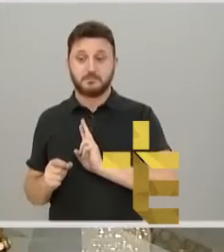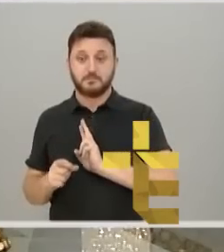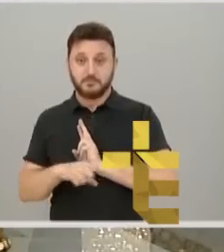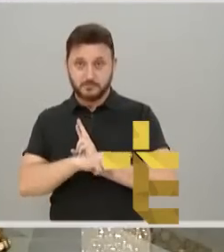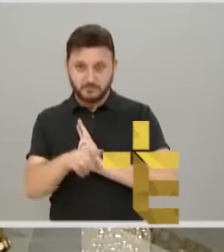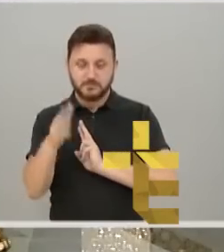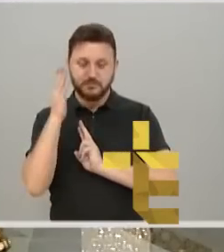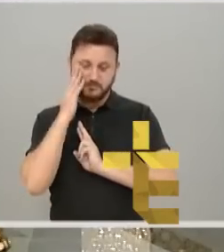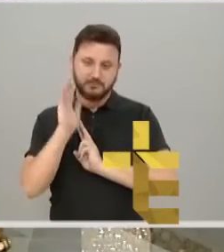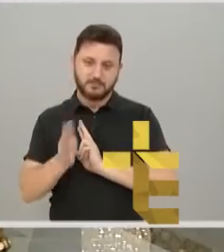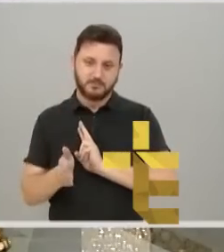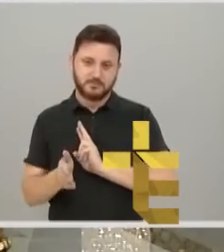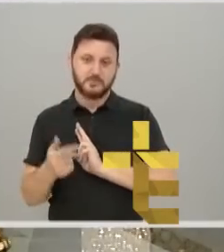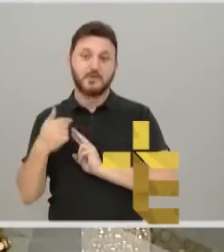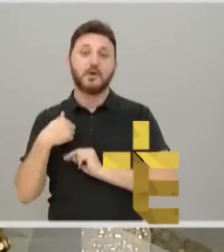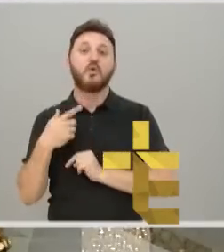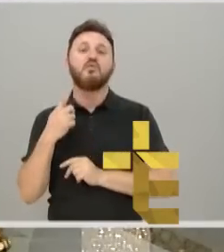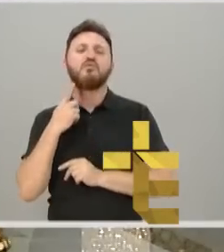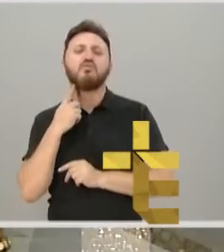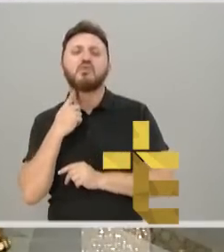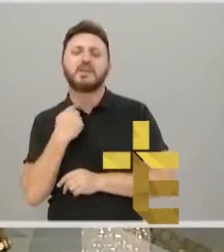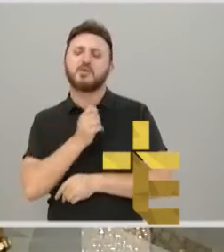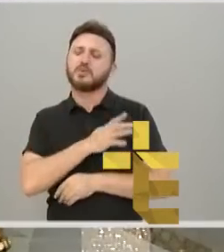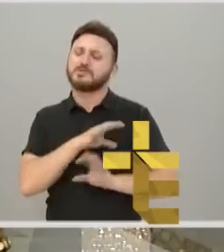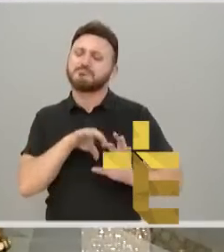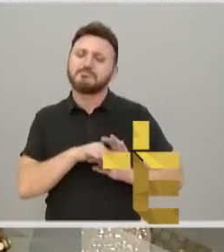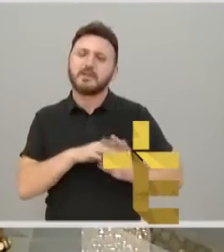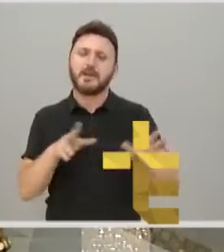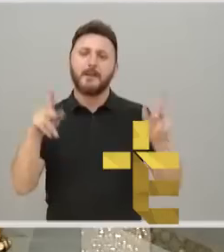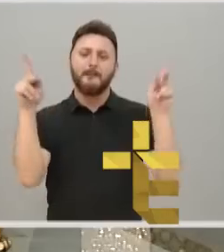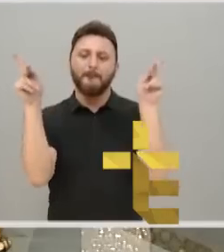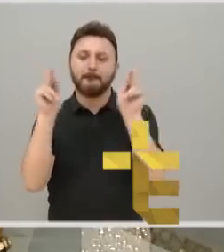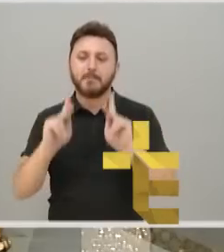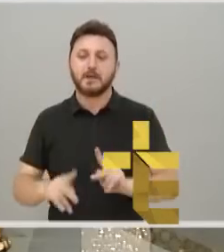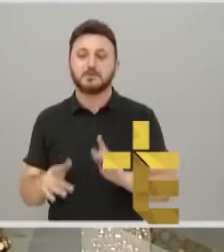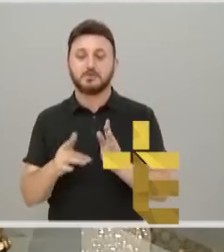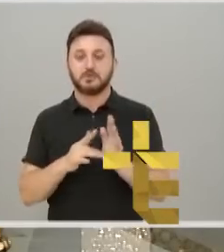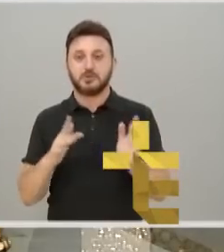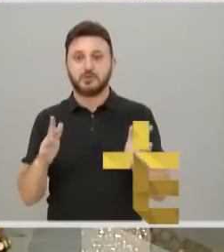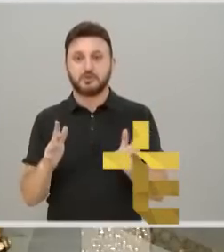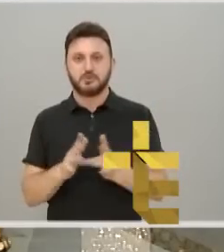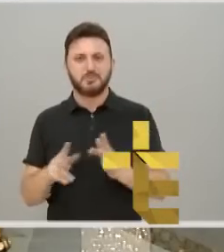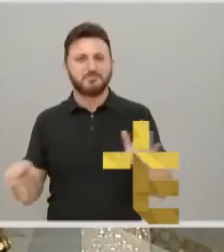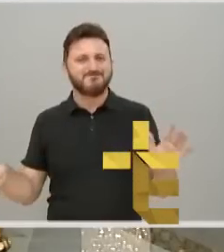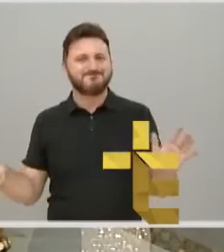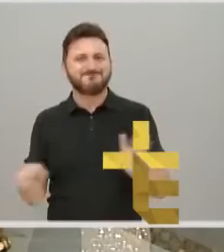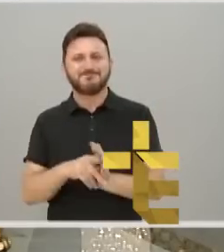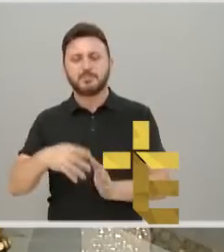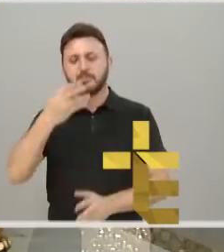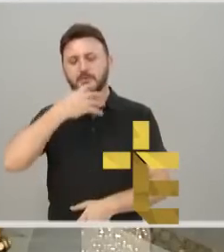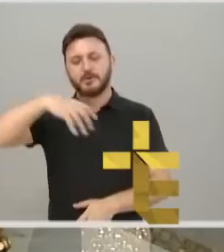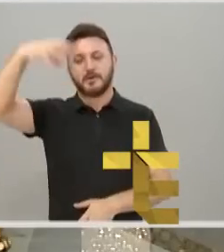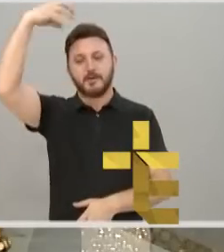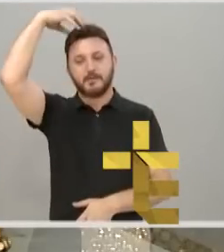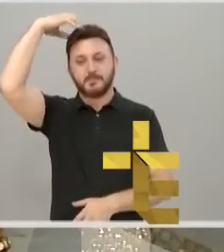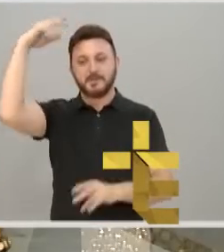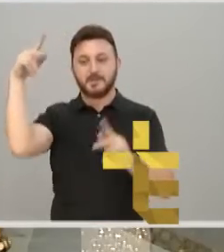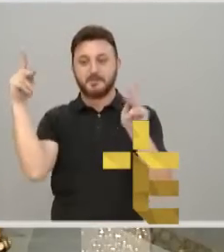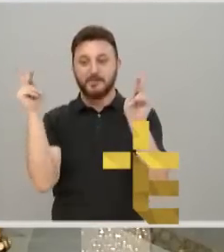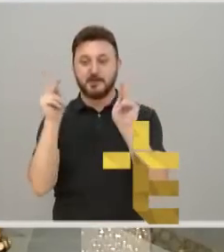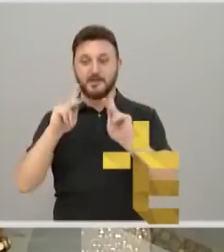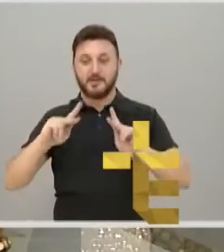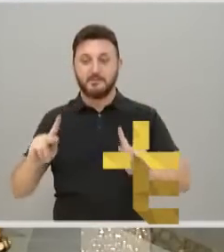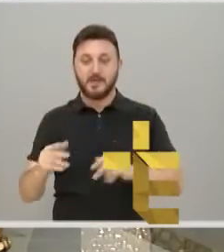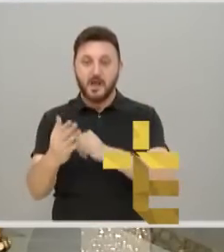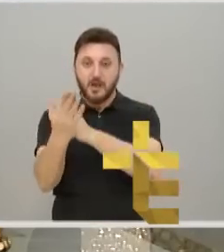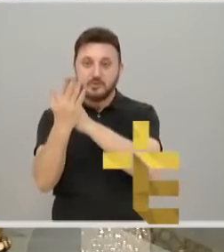você sabe. Eu desejo de todo o coração que a paz de Jesus, o príncipe da paz,